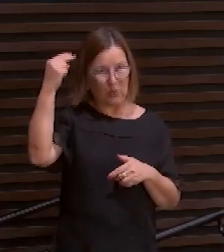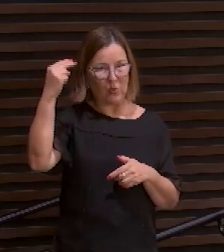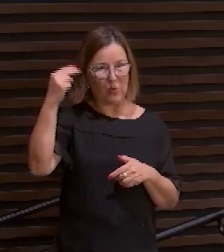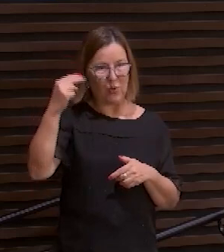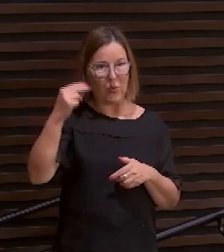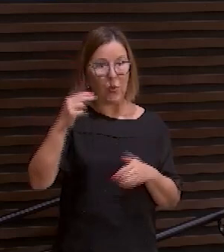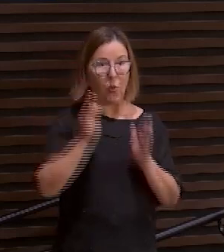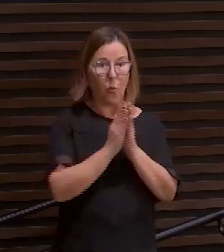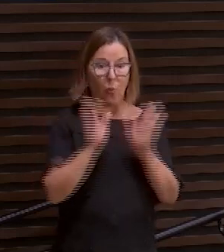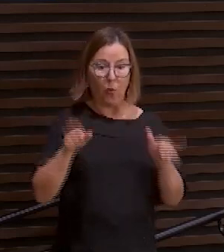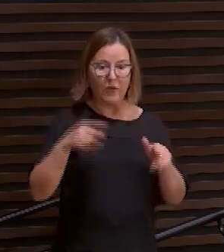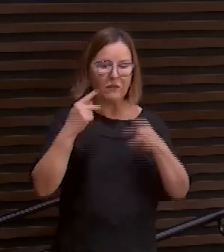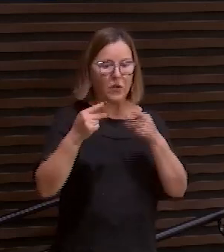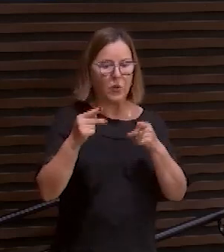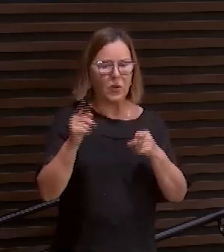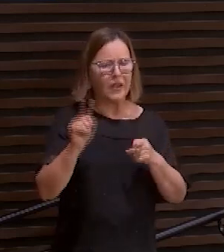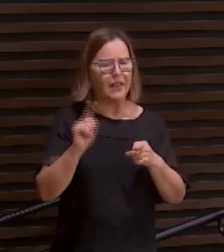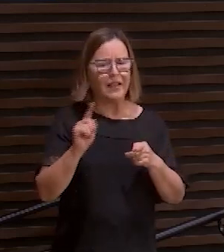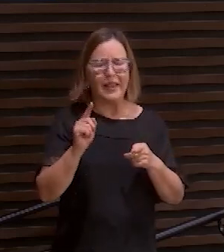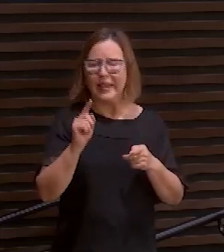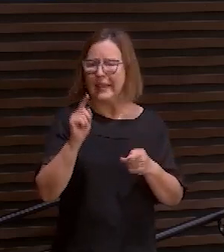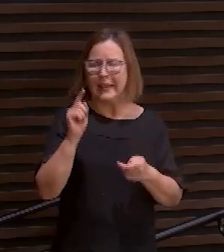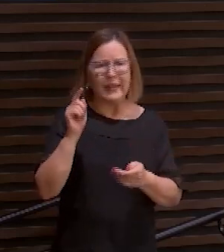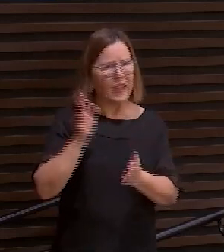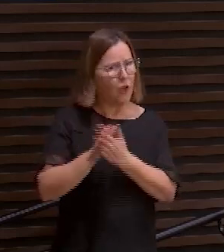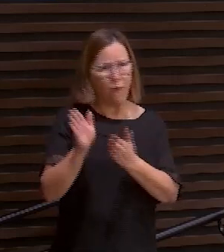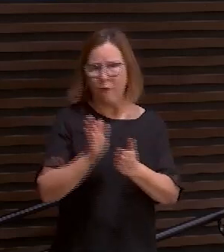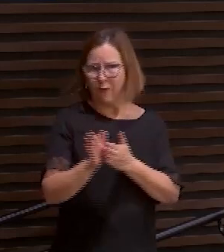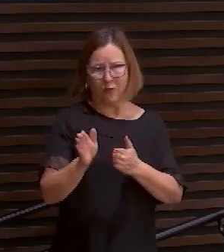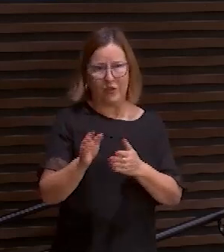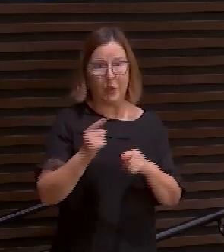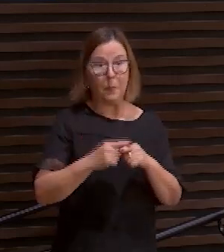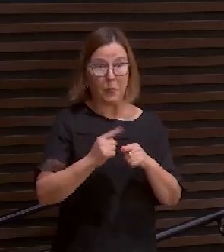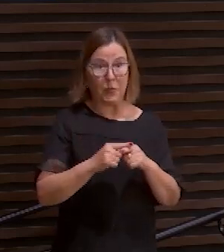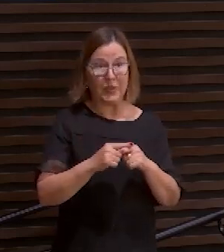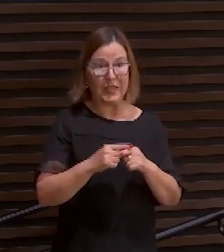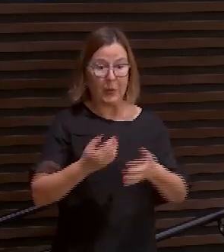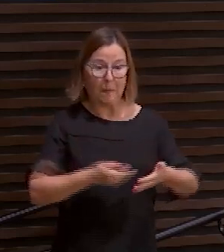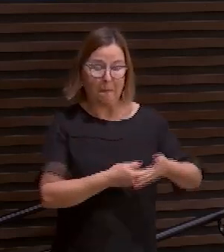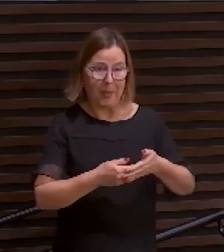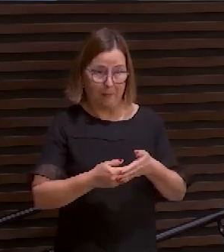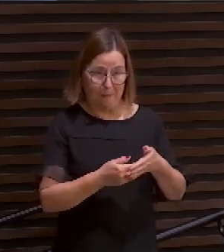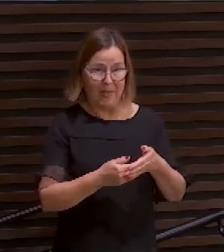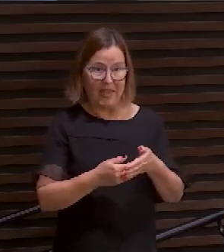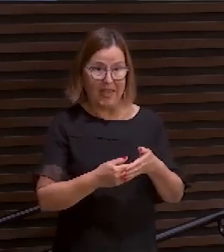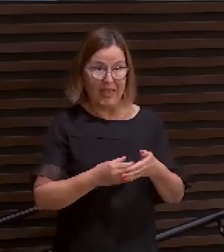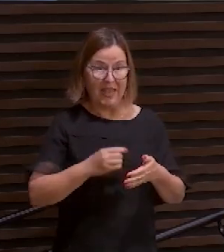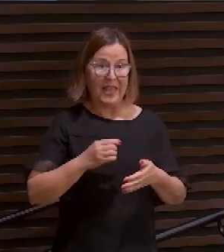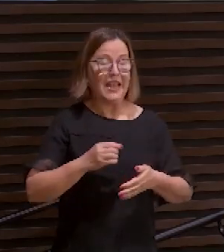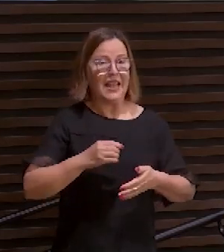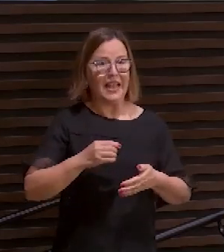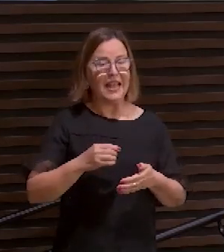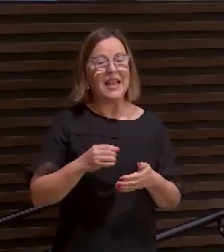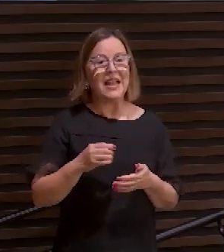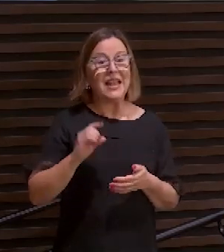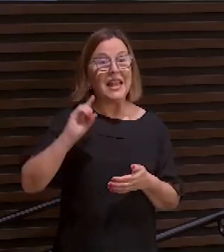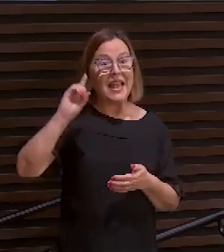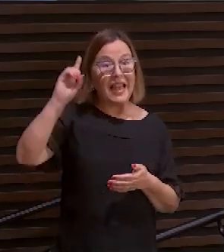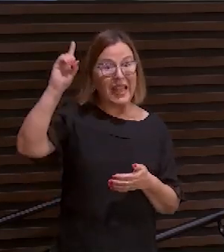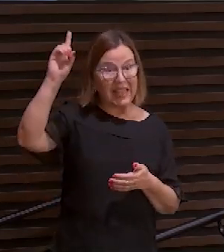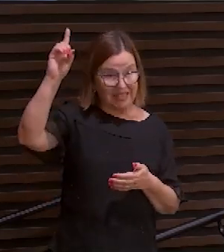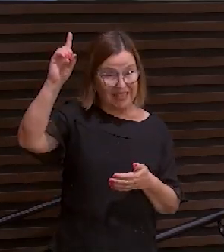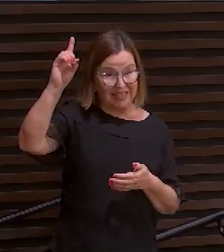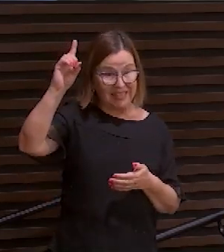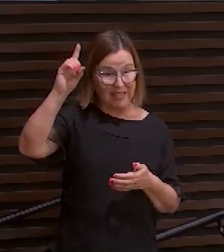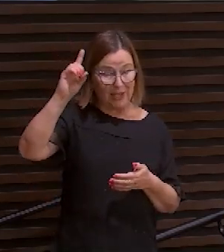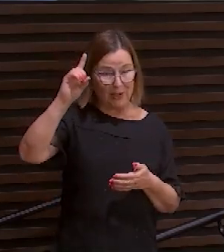Você vai dar o nome dele de Jesus. Agora, Maria sabia.